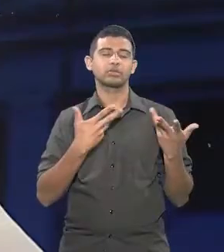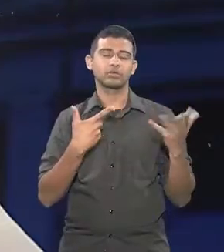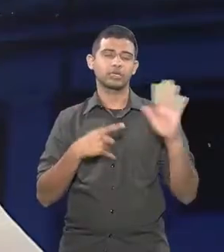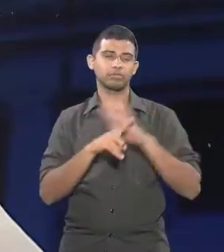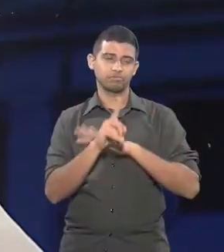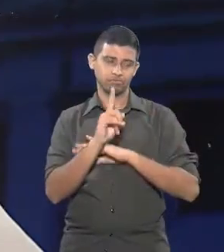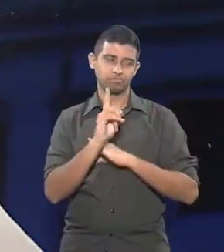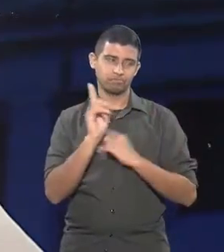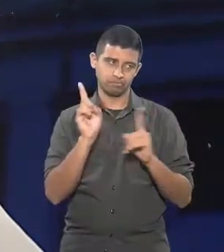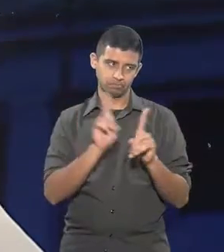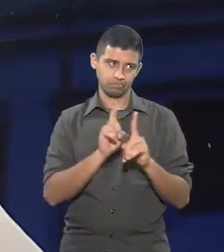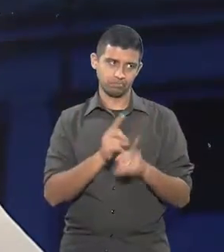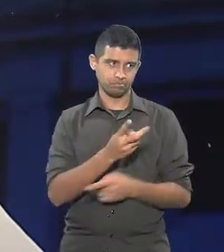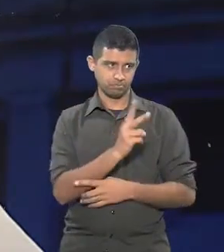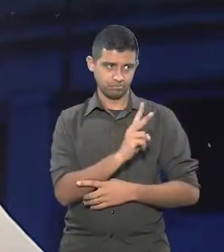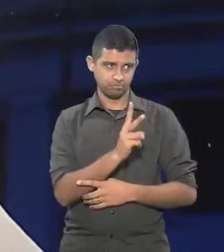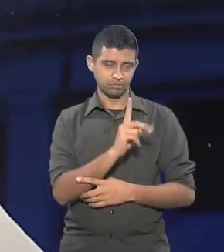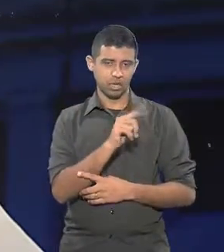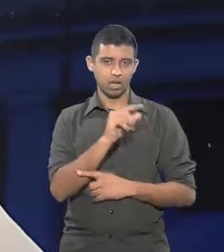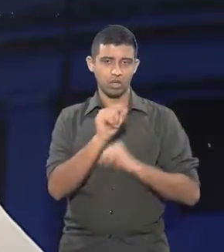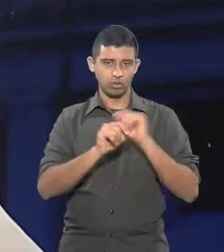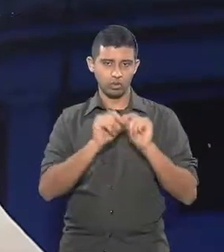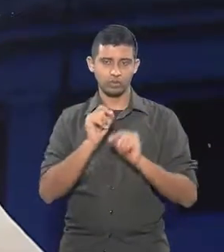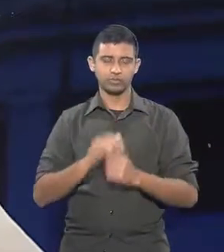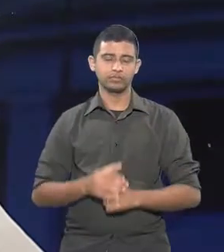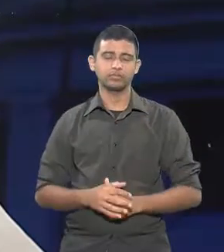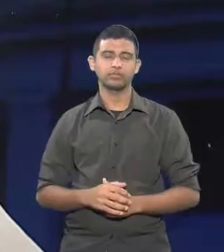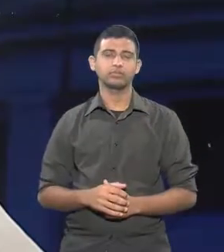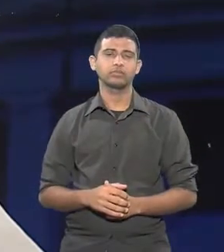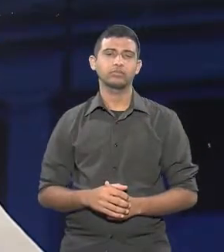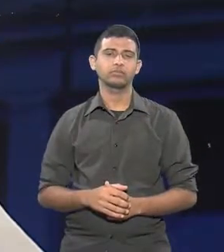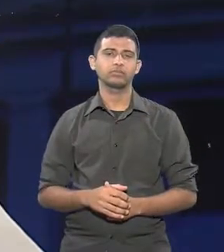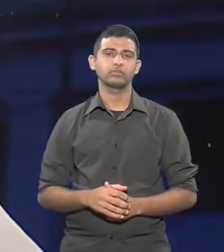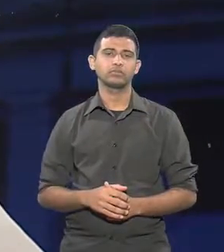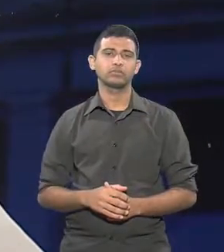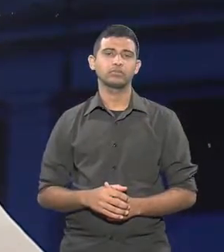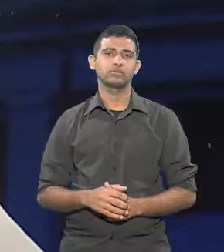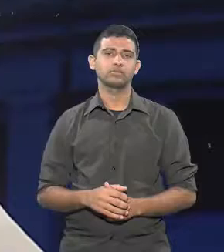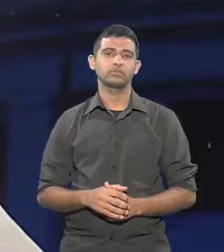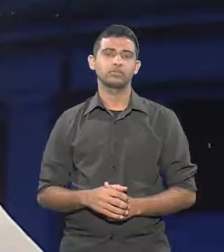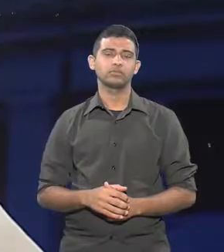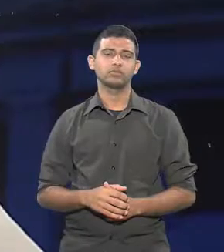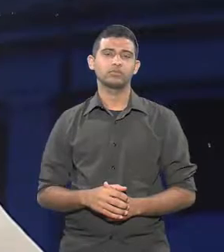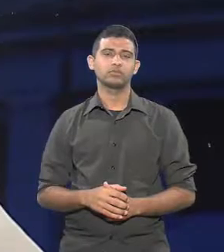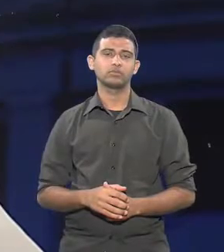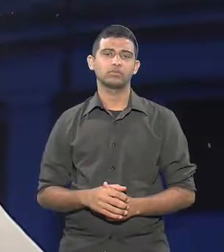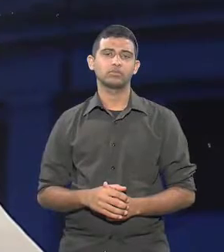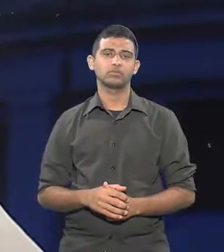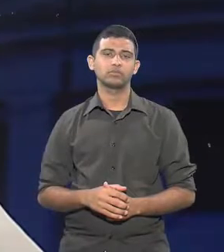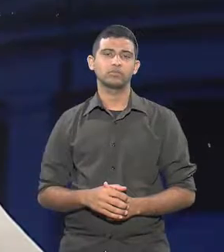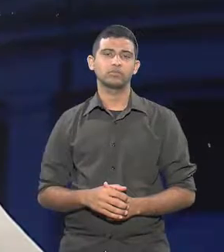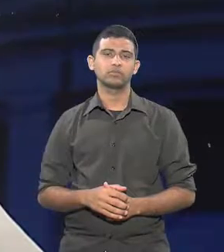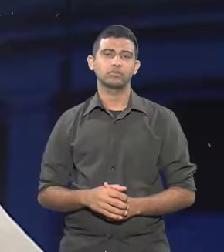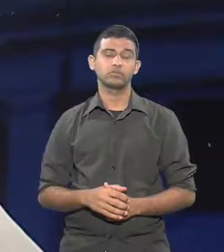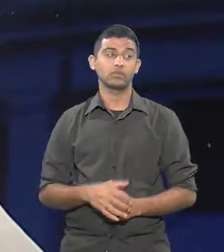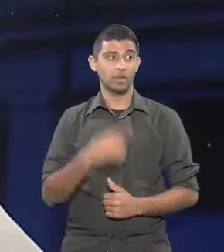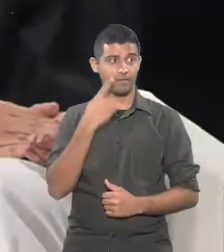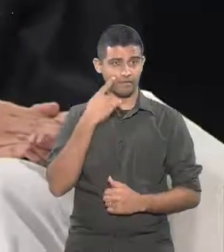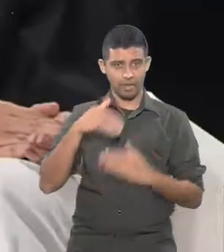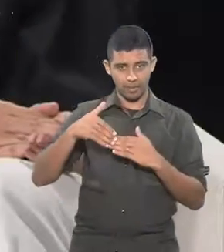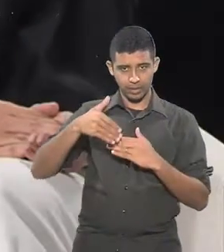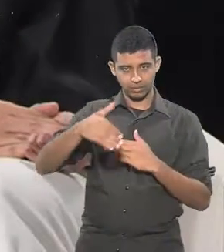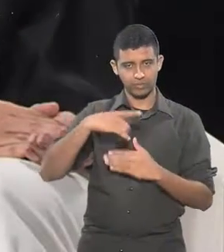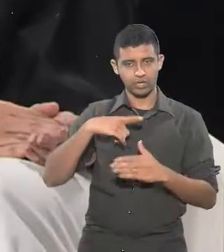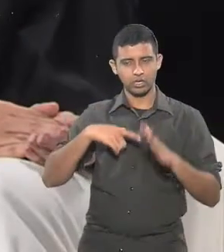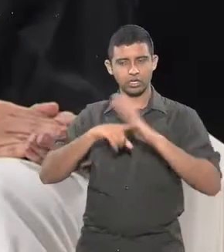último assunto que eu queria também tratar com vocês, que é o seguinte, quando chegar essa parte